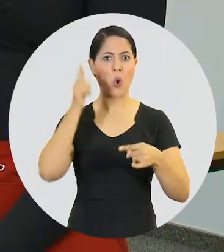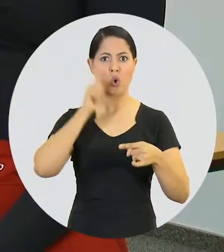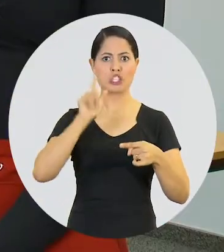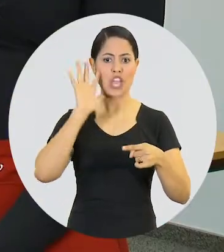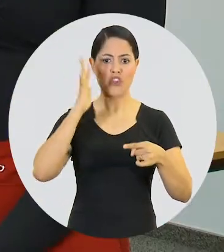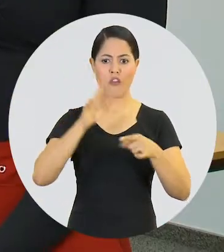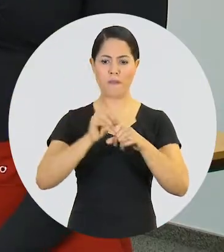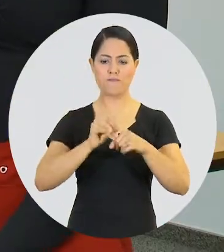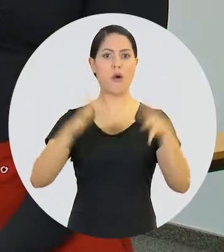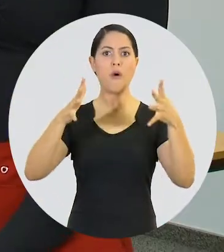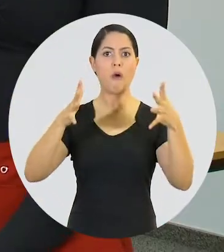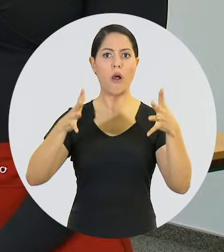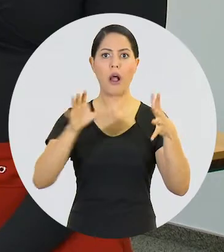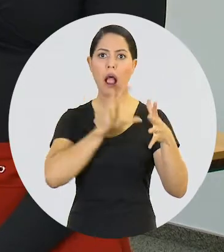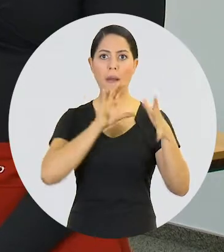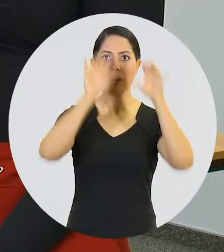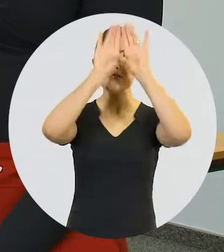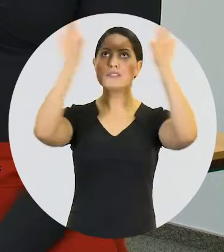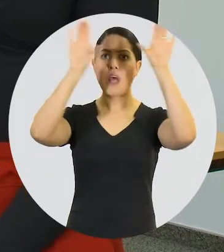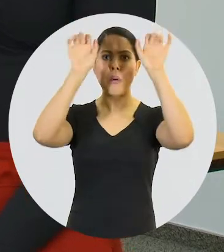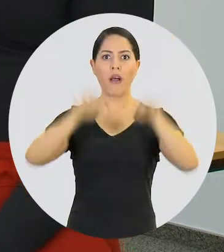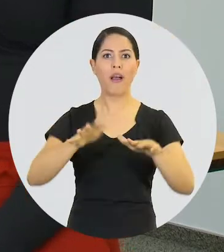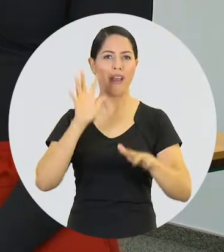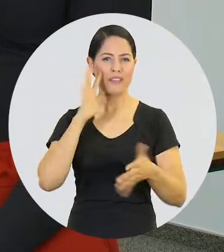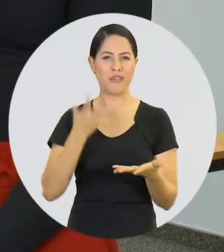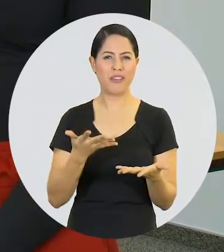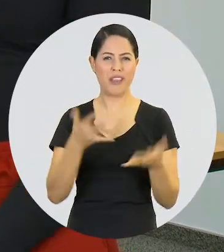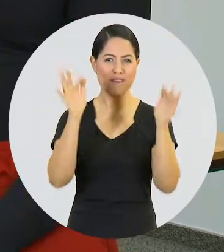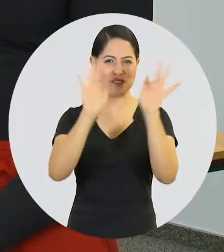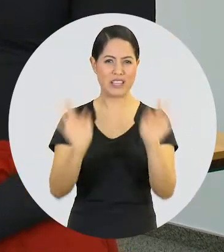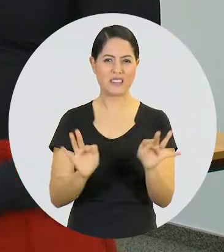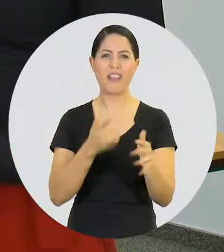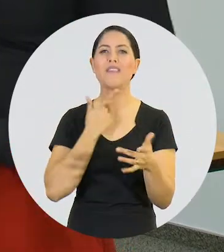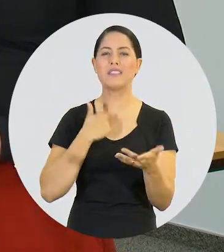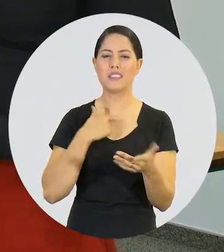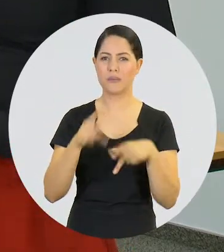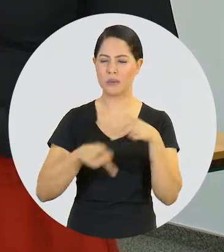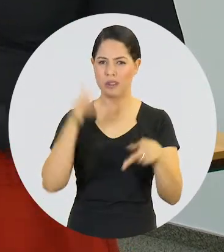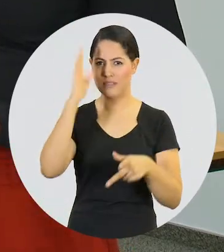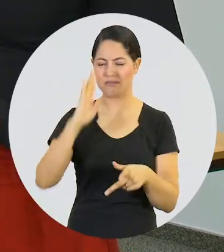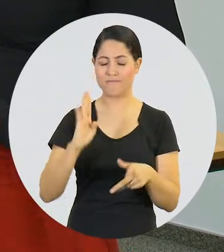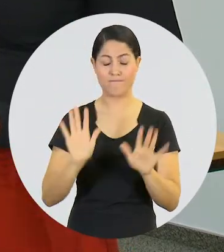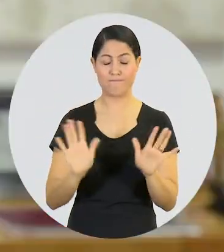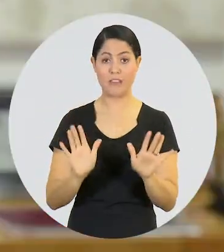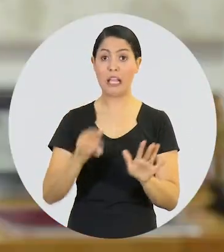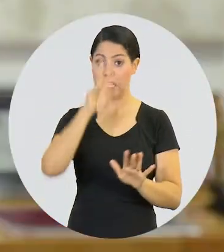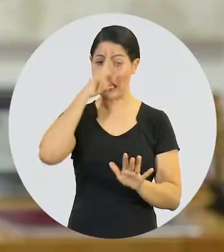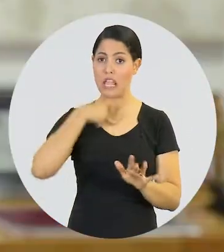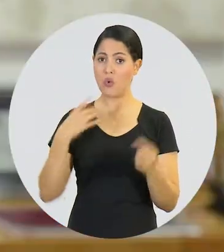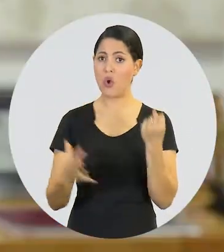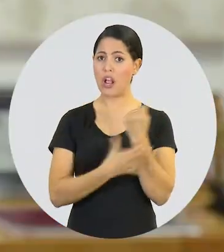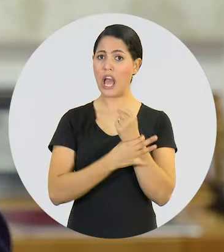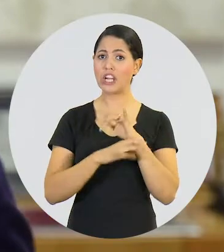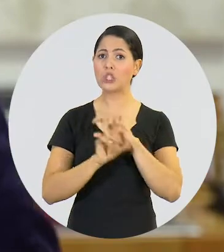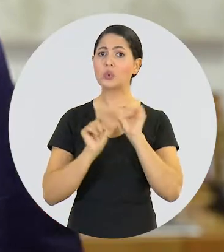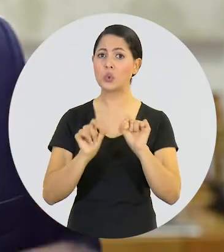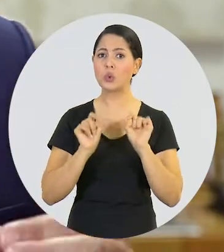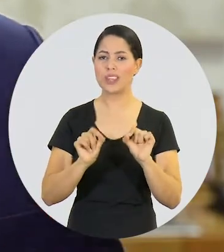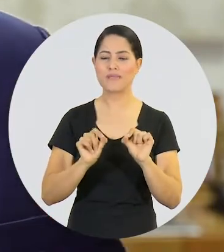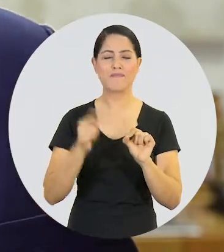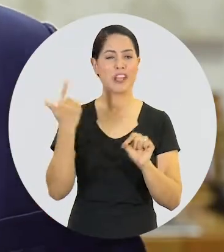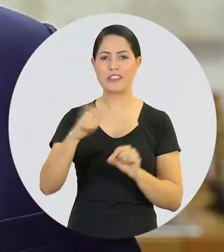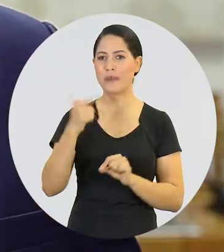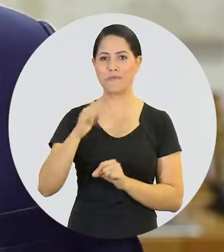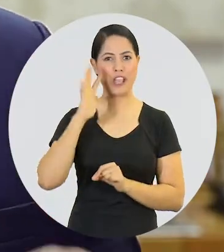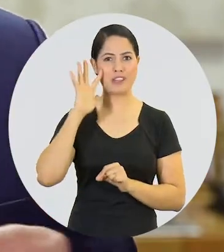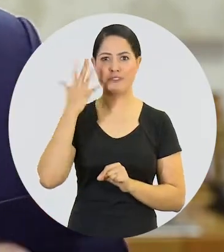podem cair do céu e nos dar o caminho da felicidade tão almejada pelo povo brasileiro. Eu digo com muita segurança, não